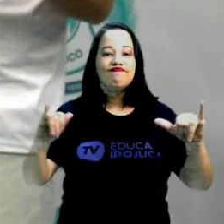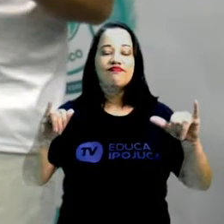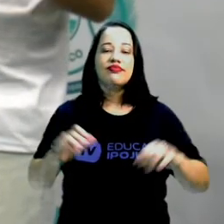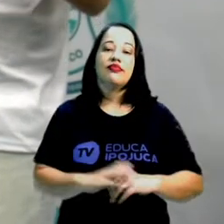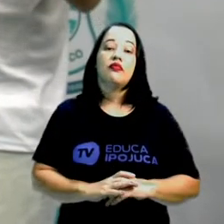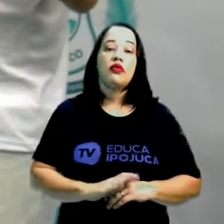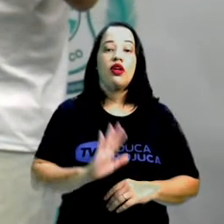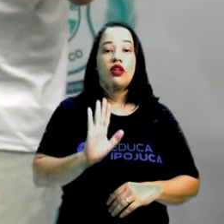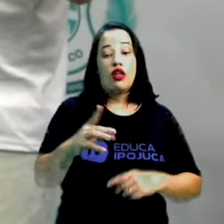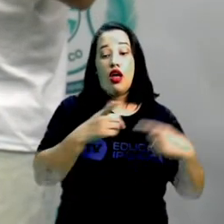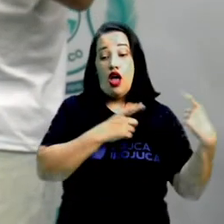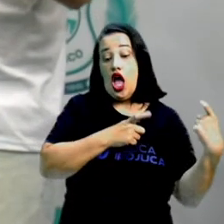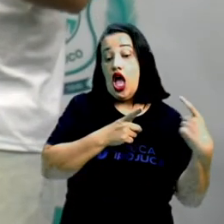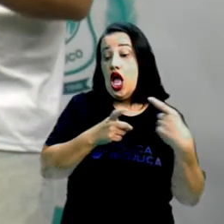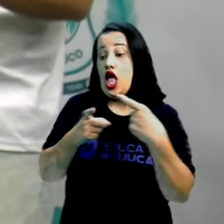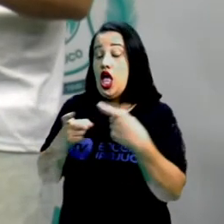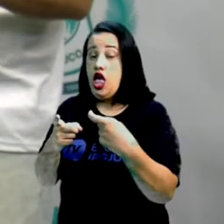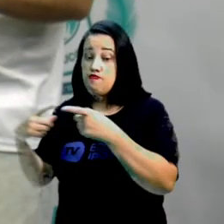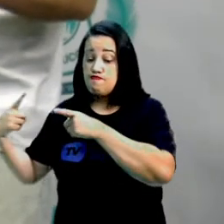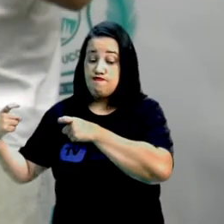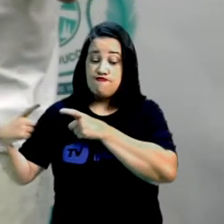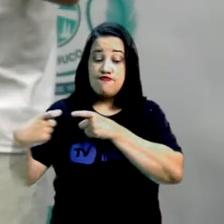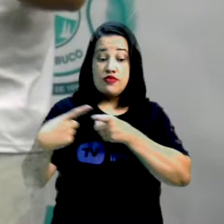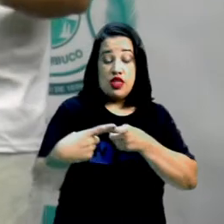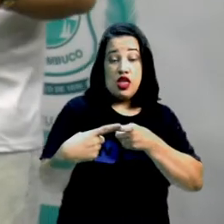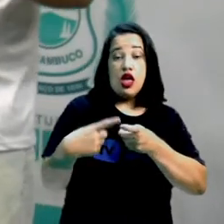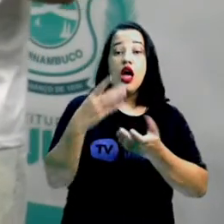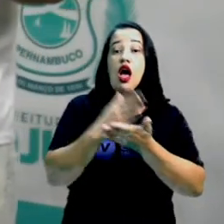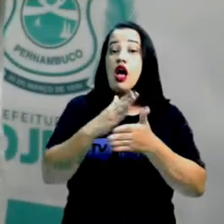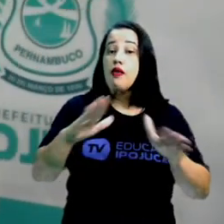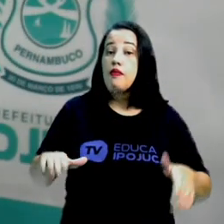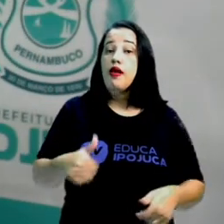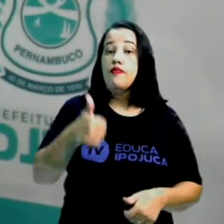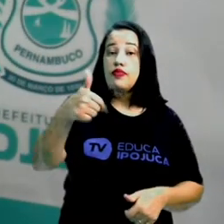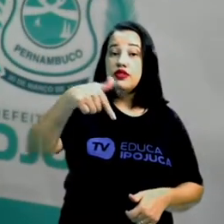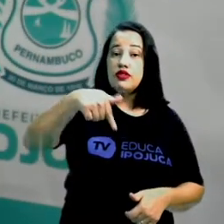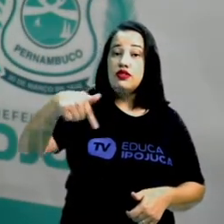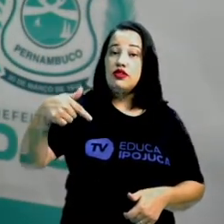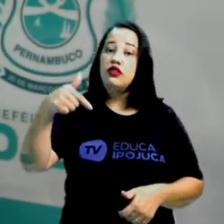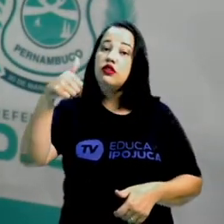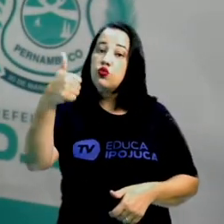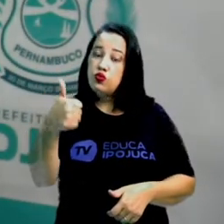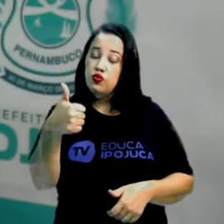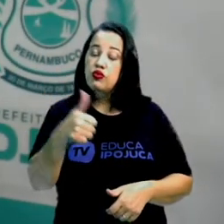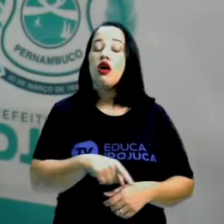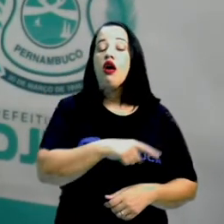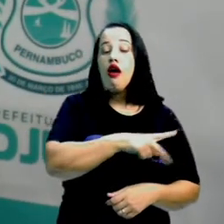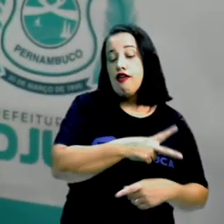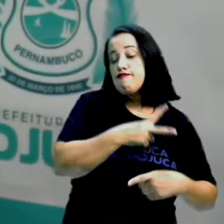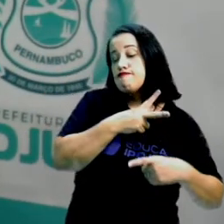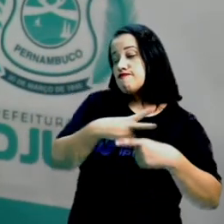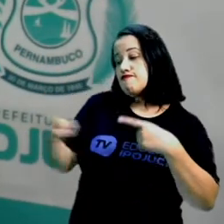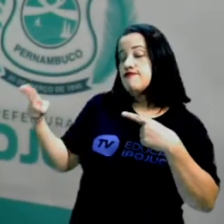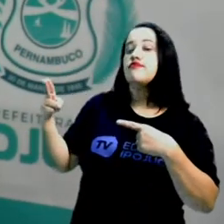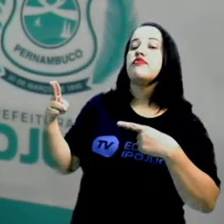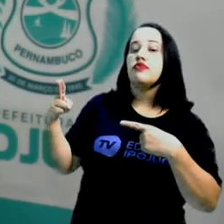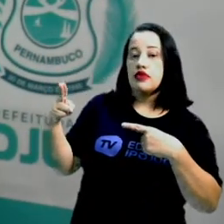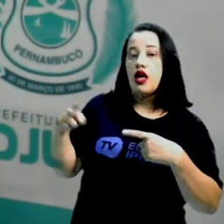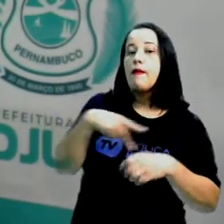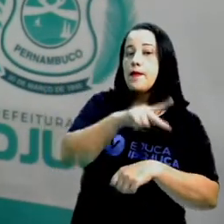vai acabar em 1781 e vai acabar com a vitória dos Estados Unidos, que vai se tornar então um